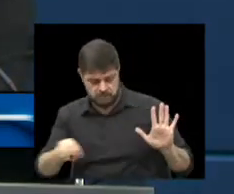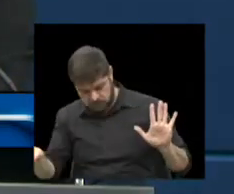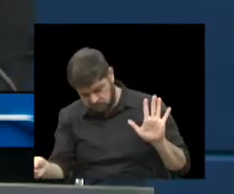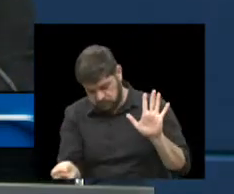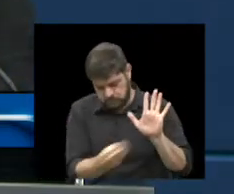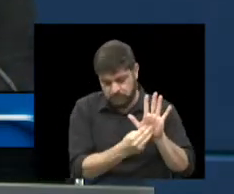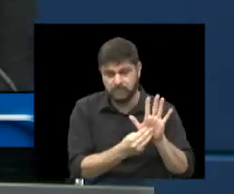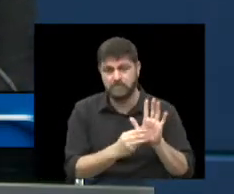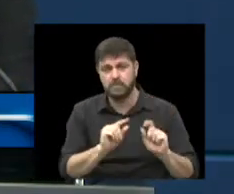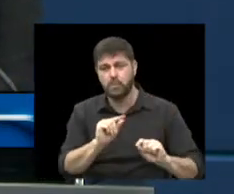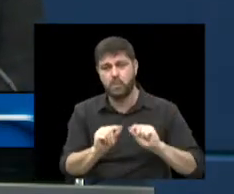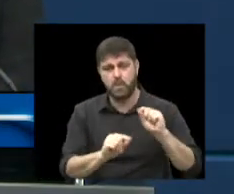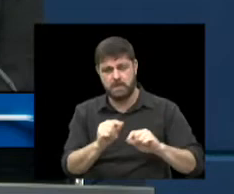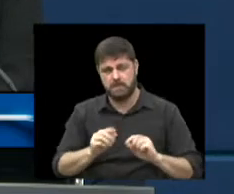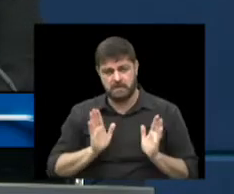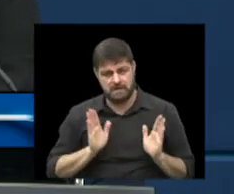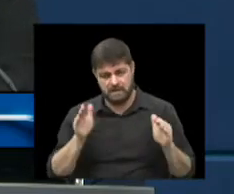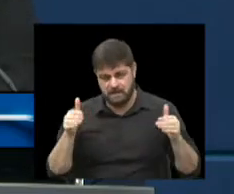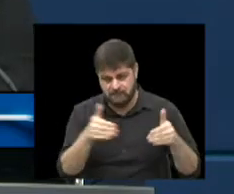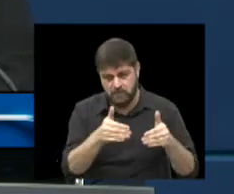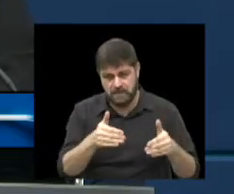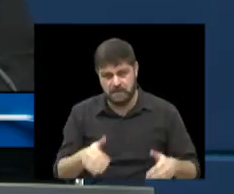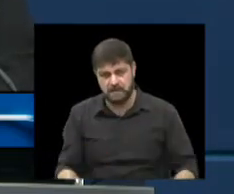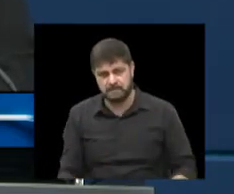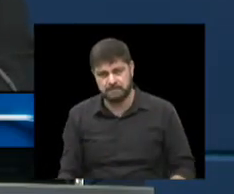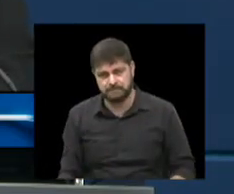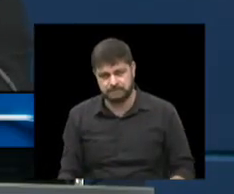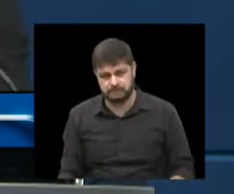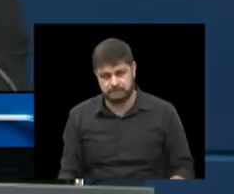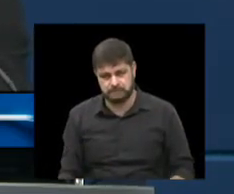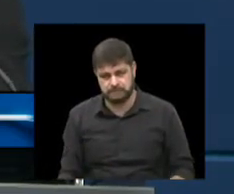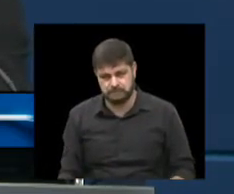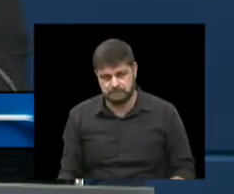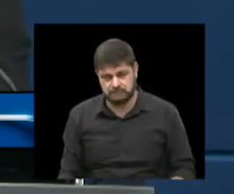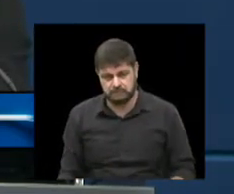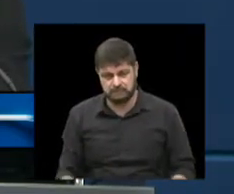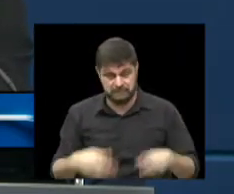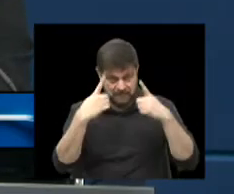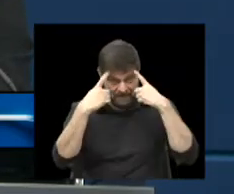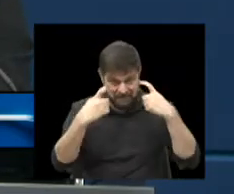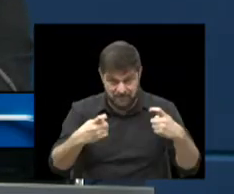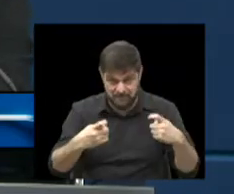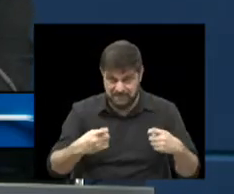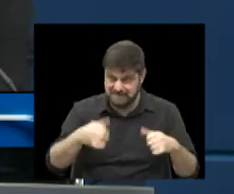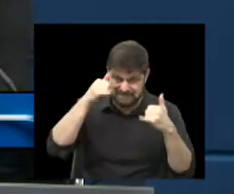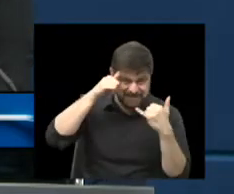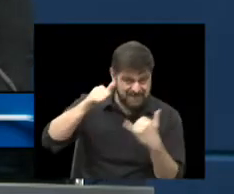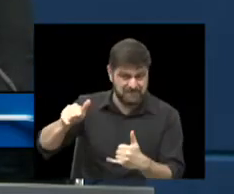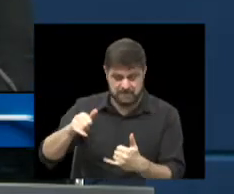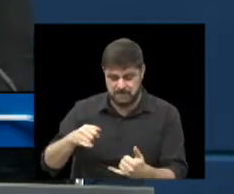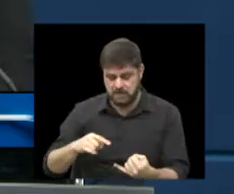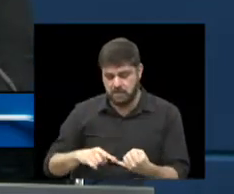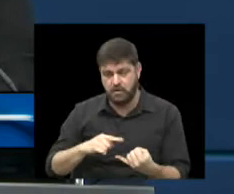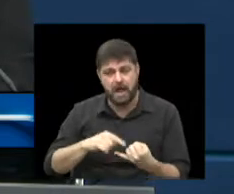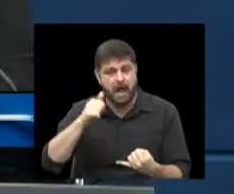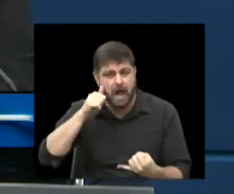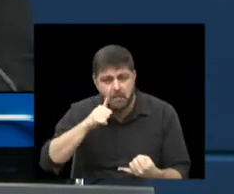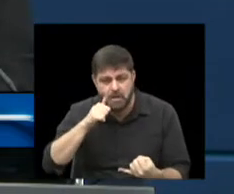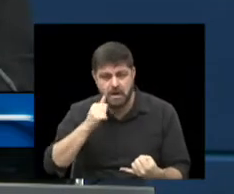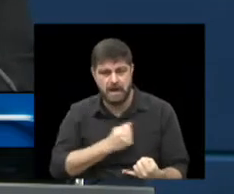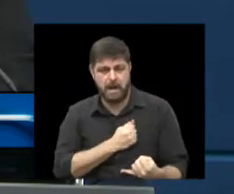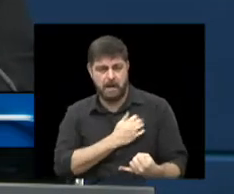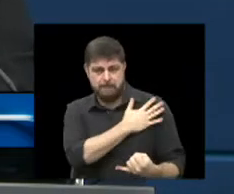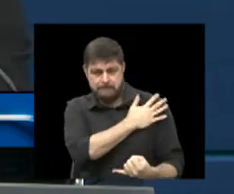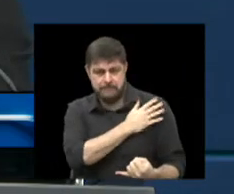protocolando a prioridade no incentivo ao combate à violência, seja a violência contra a mulher, a violência racista